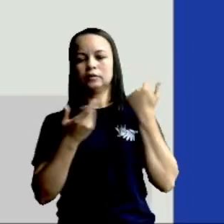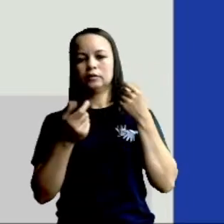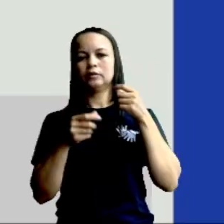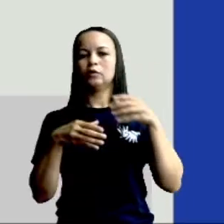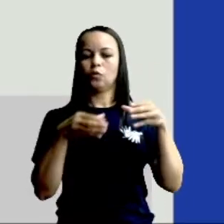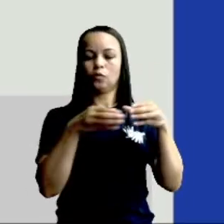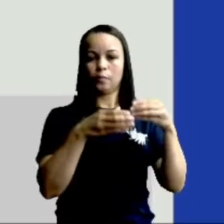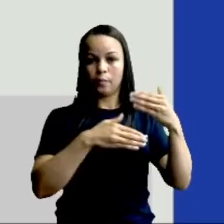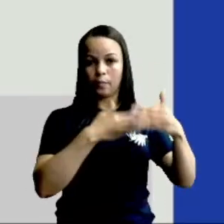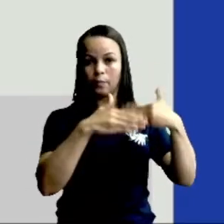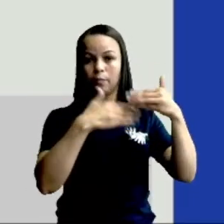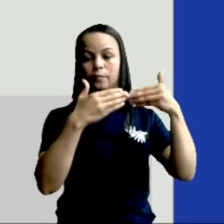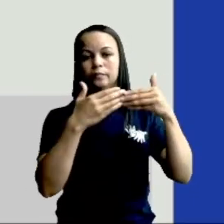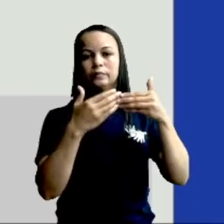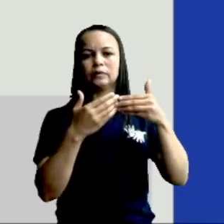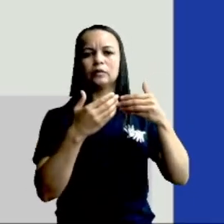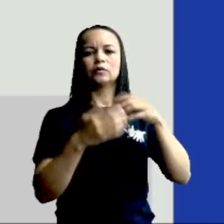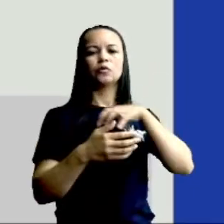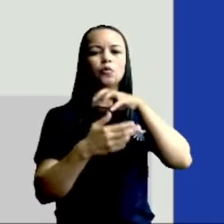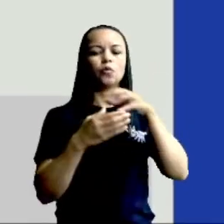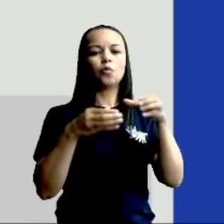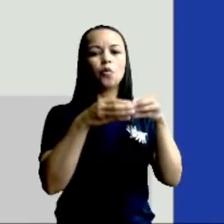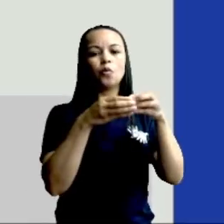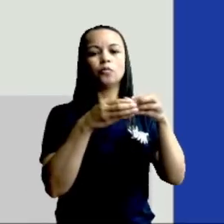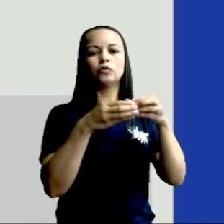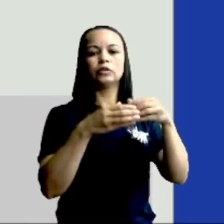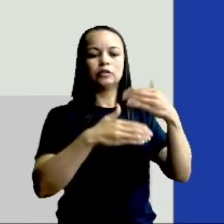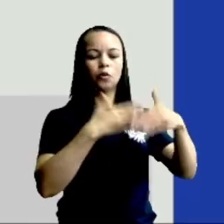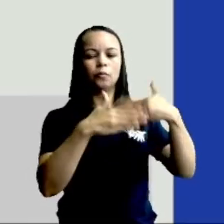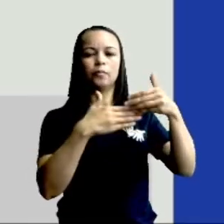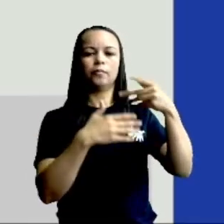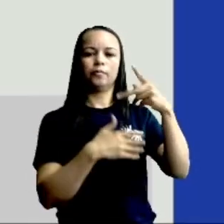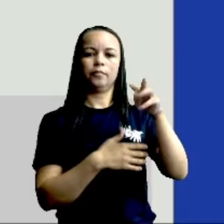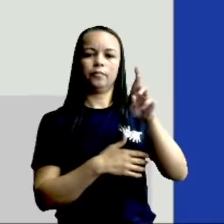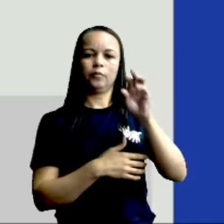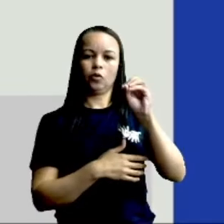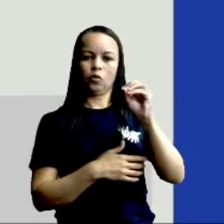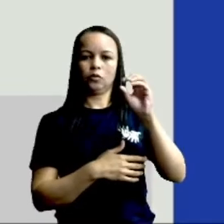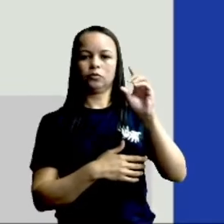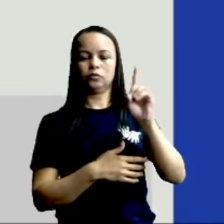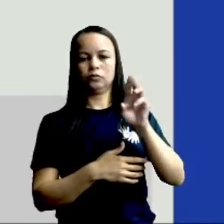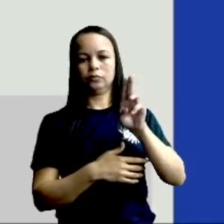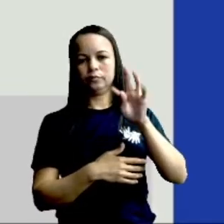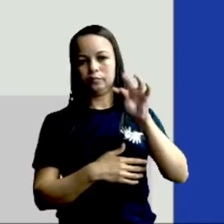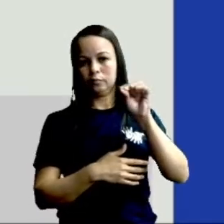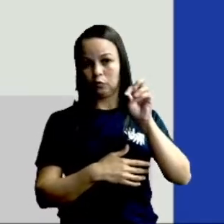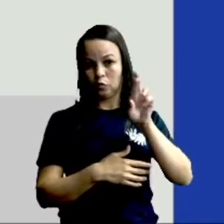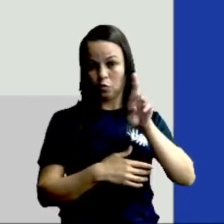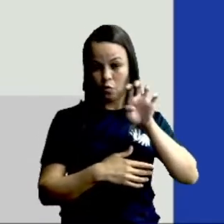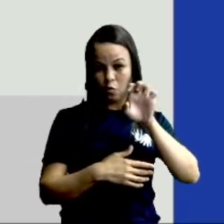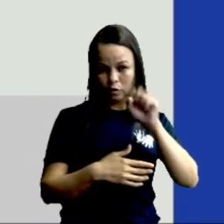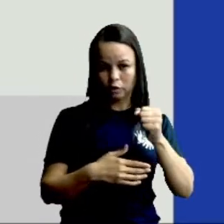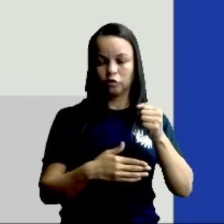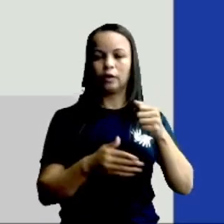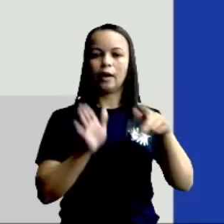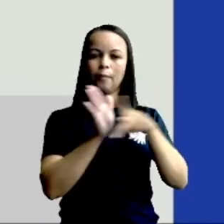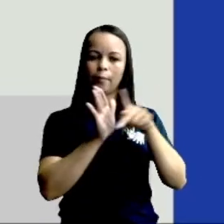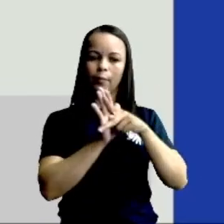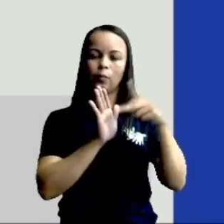que são produtores. Como assim produtores? Produtores porque eles produzem o seu